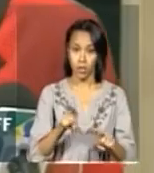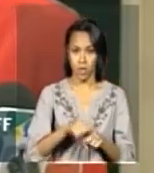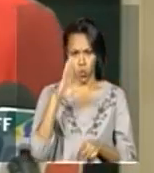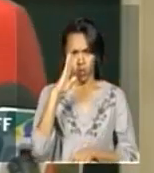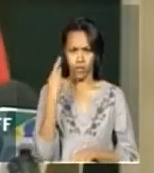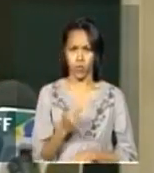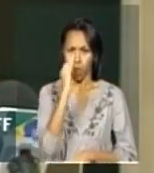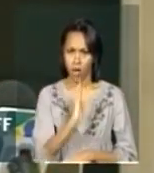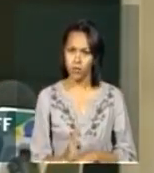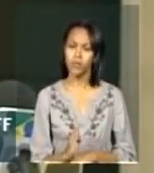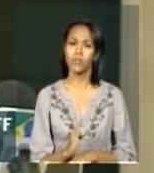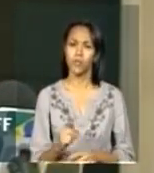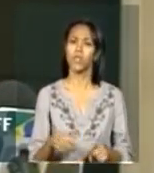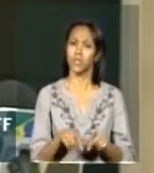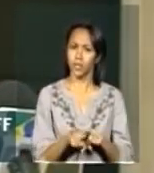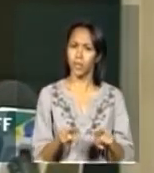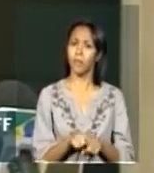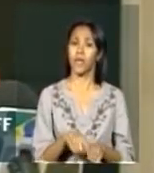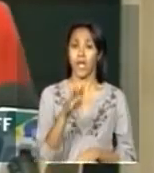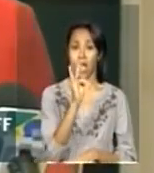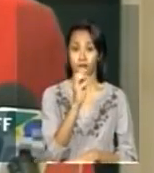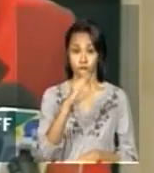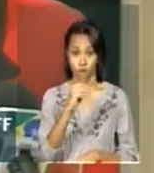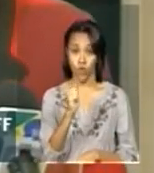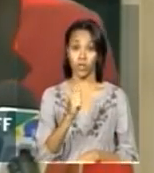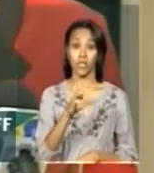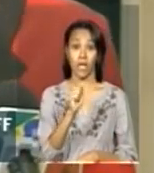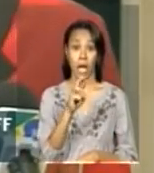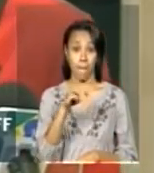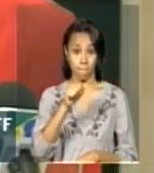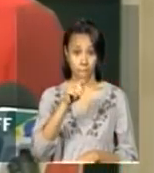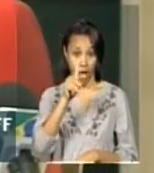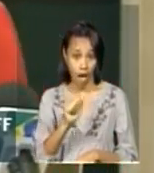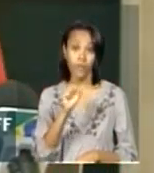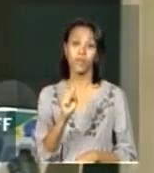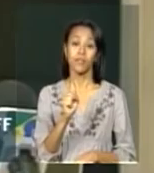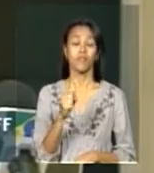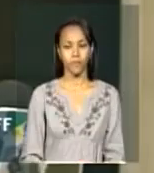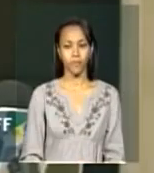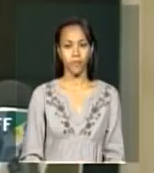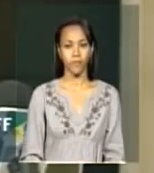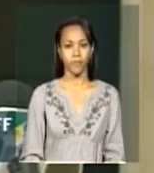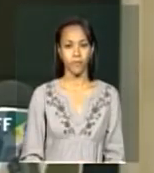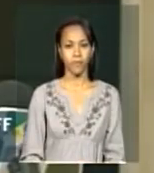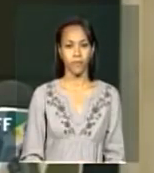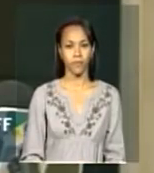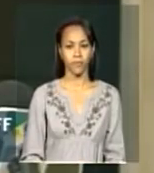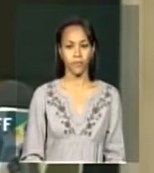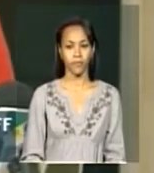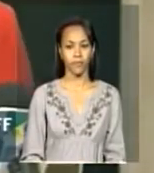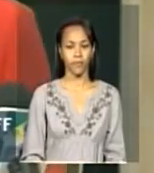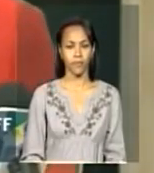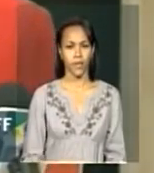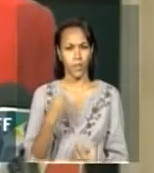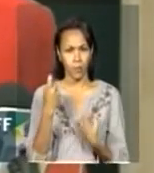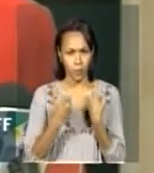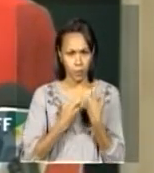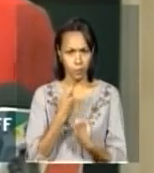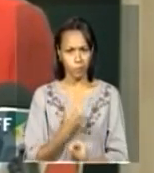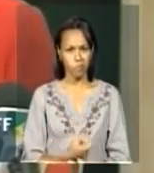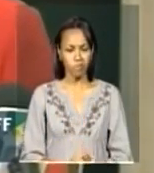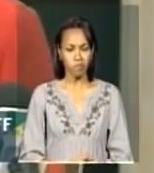brasileiro e as forças armadas em geral foi muito boa no que se refere à questão da segurança. Homemida tem uma preocupação e tem